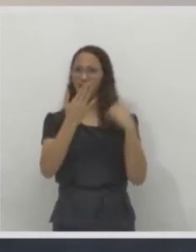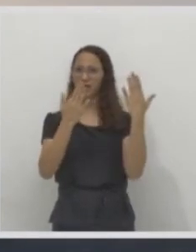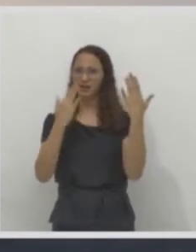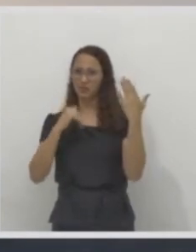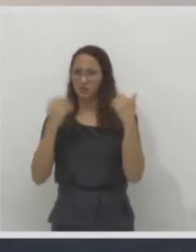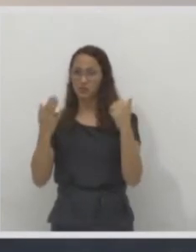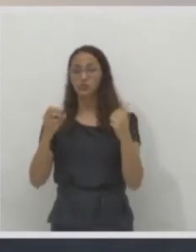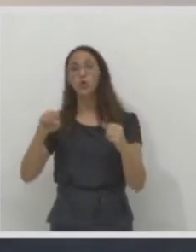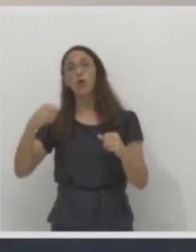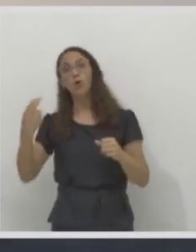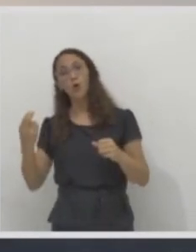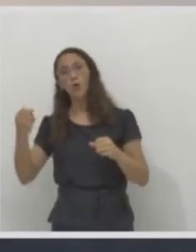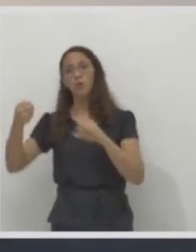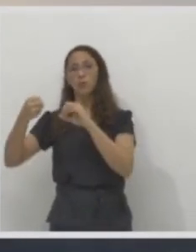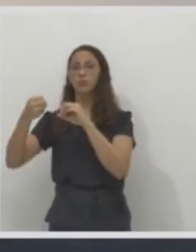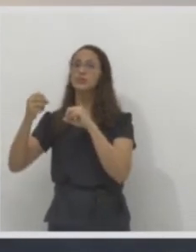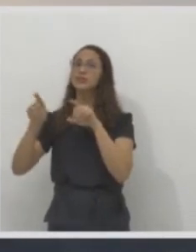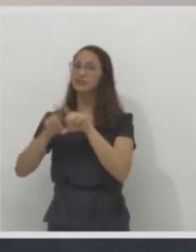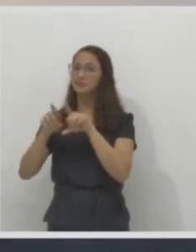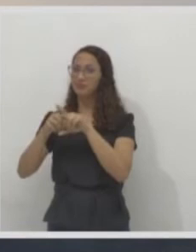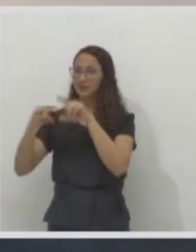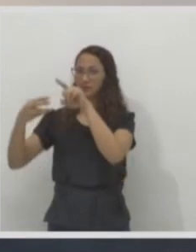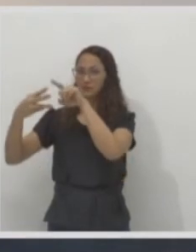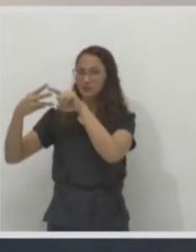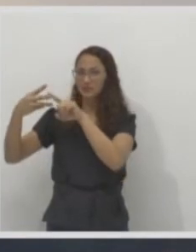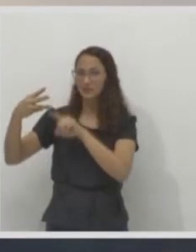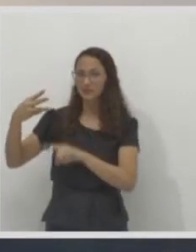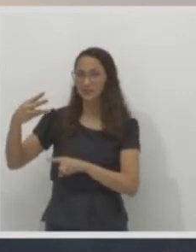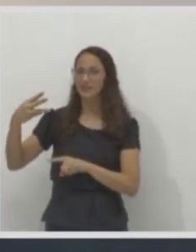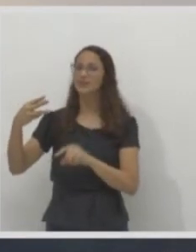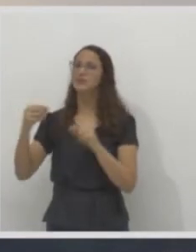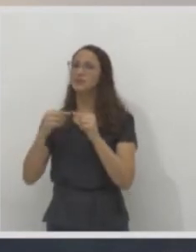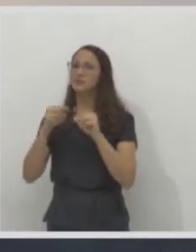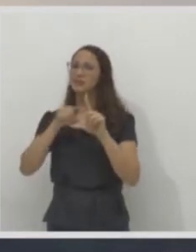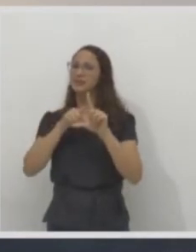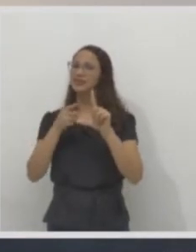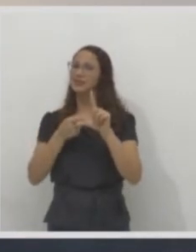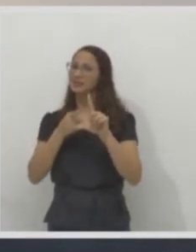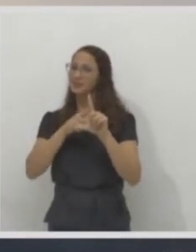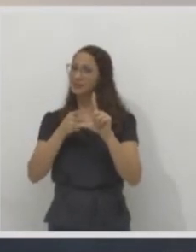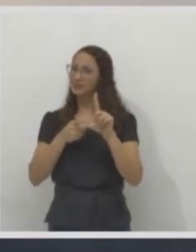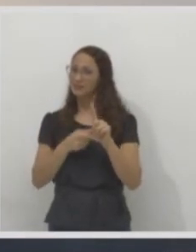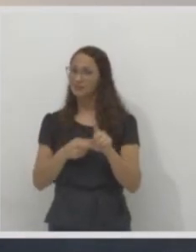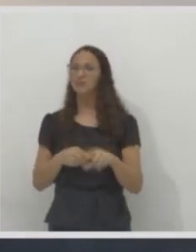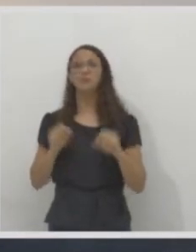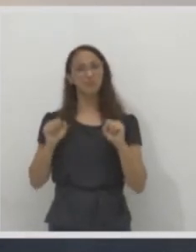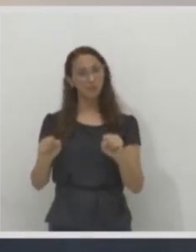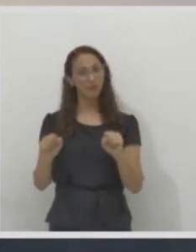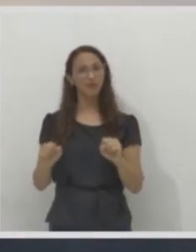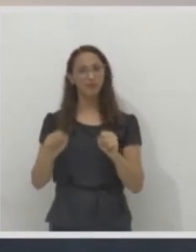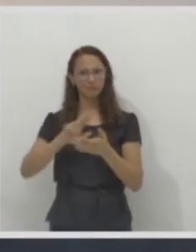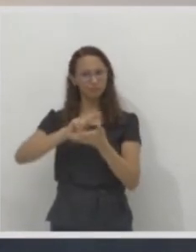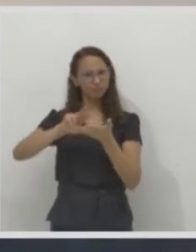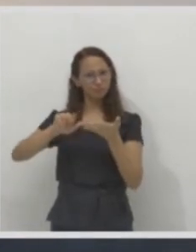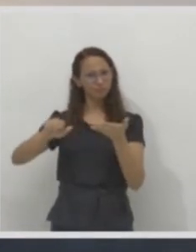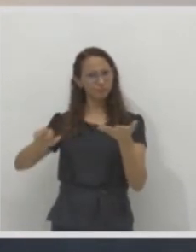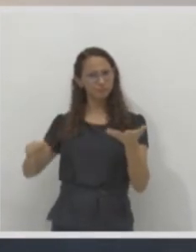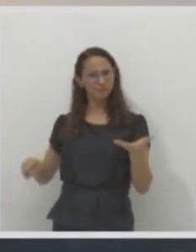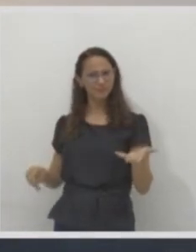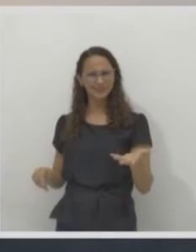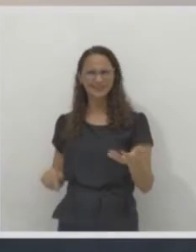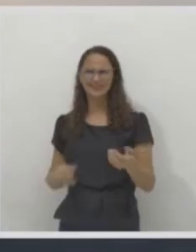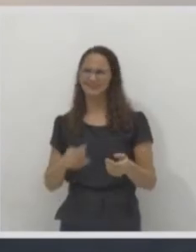essas terminologias, essas classificações e nomenclaturas de cada triângulo pode ter parecido um